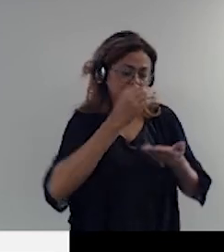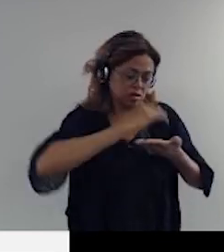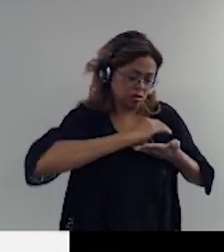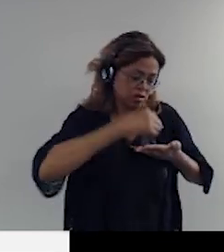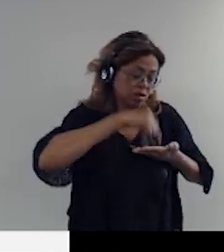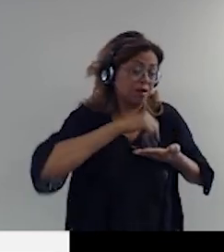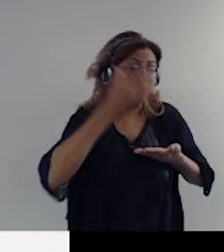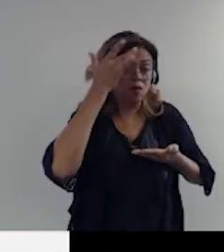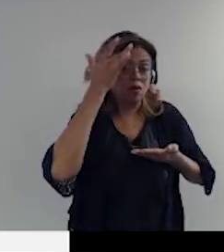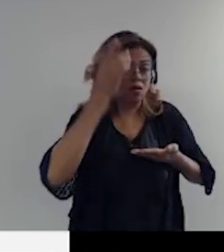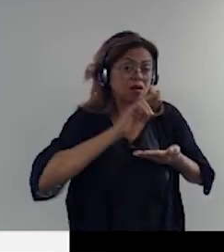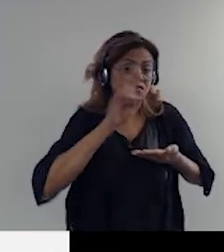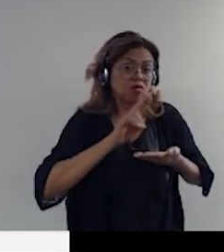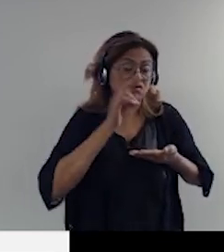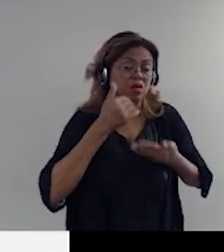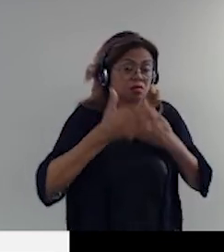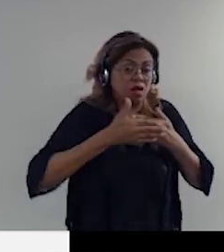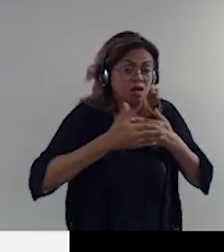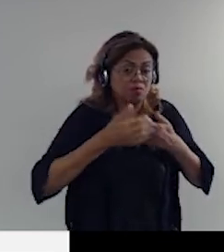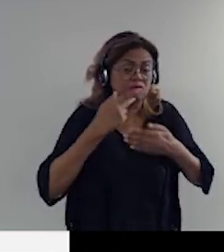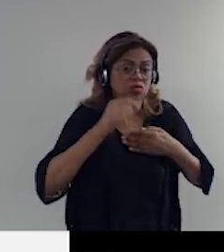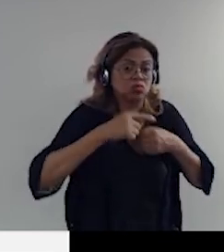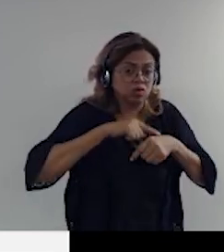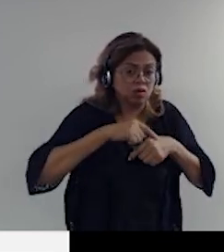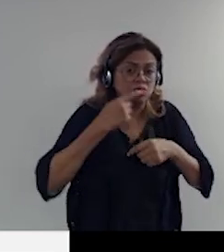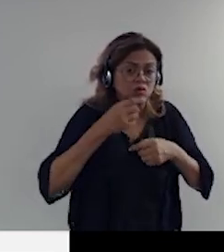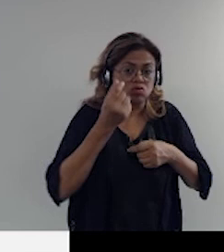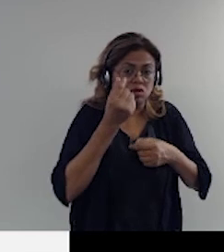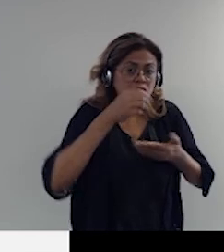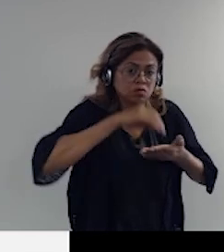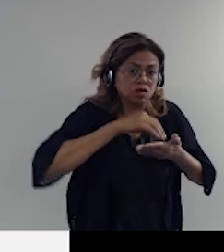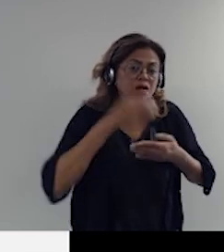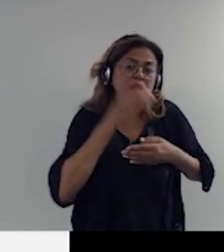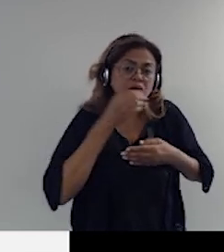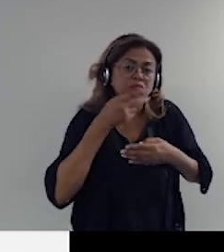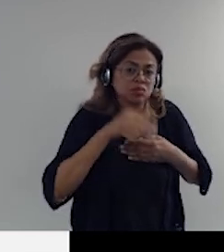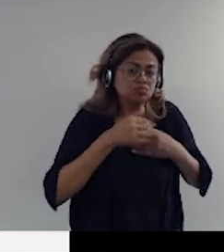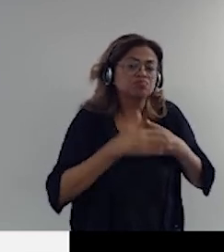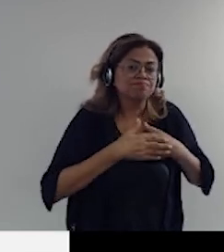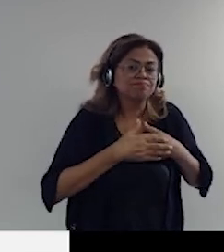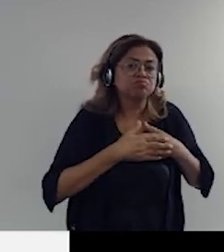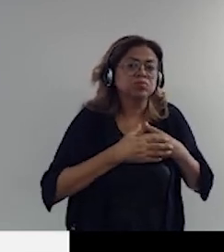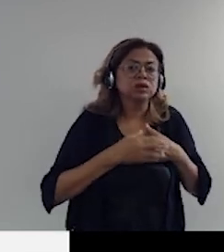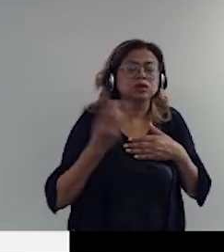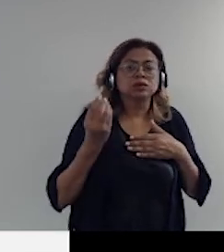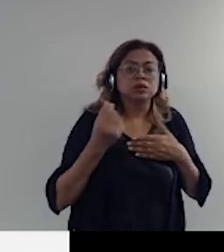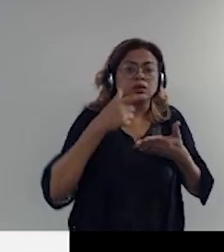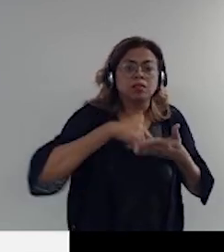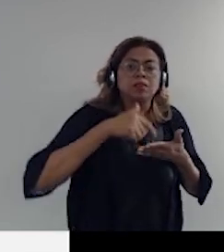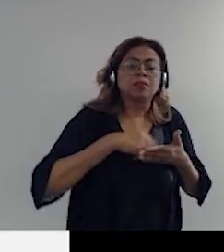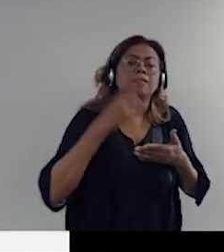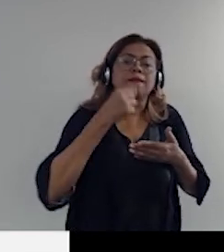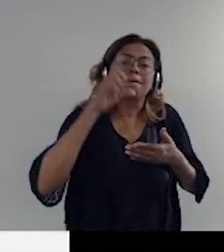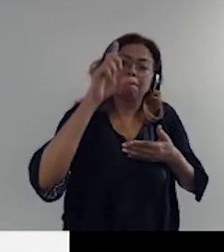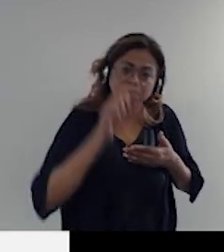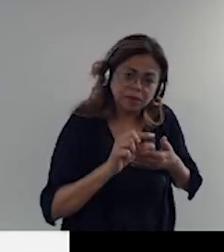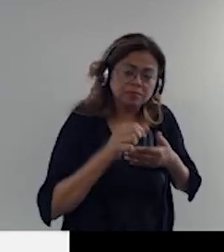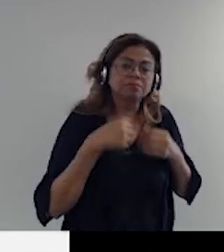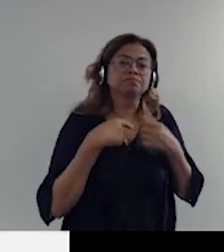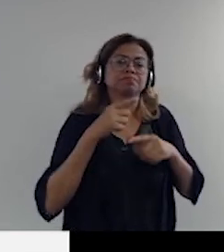demais, né, de curto prazo, ou seja, para complementar a renda que elas deixaram de ter no pior momento da